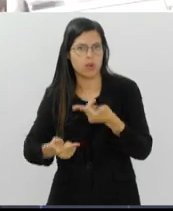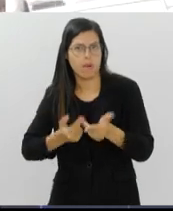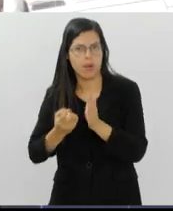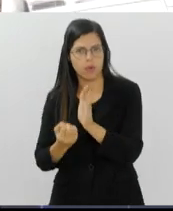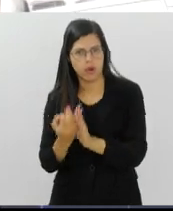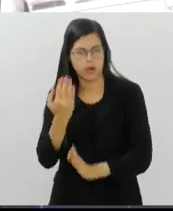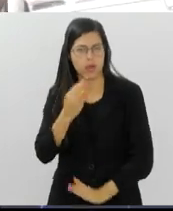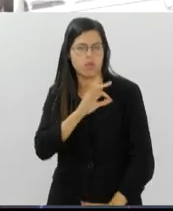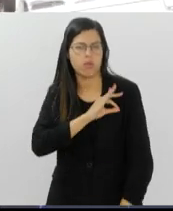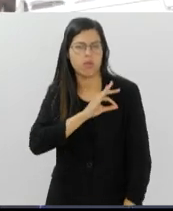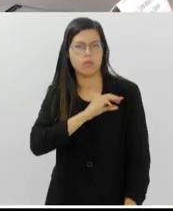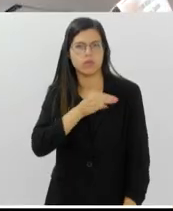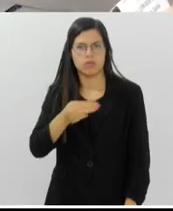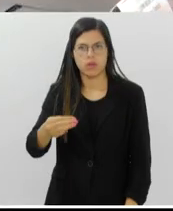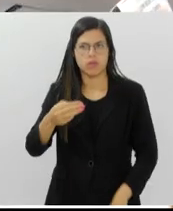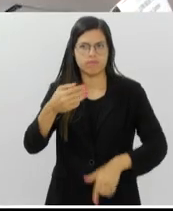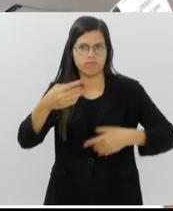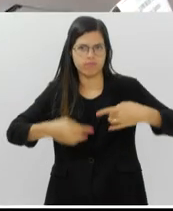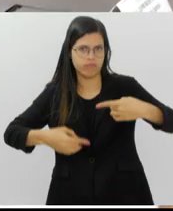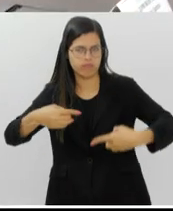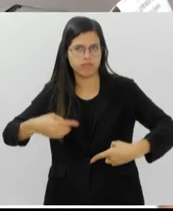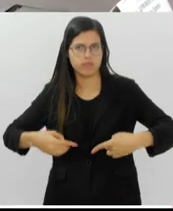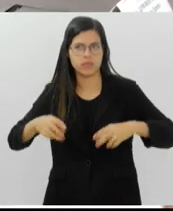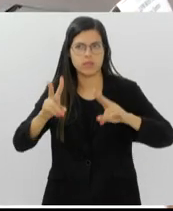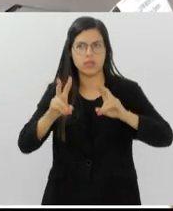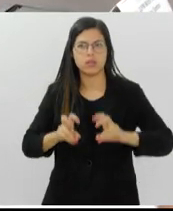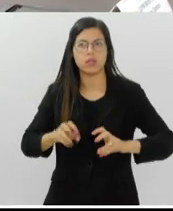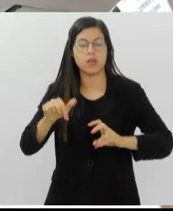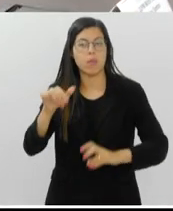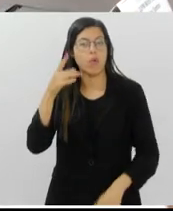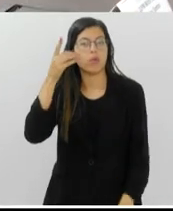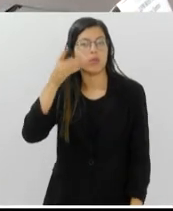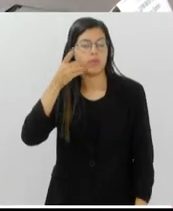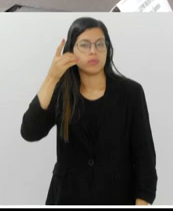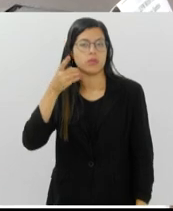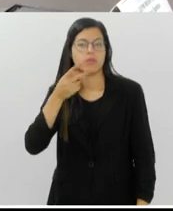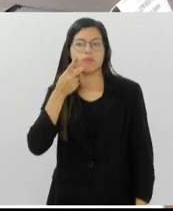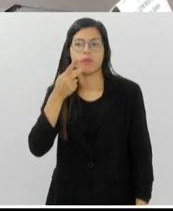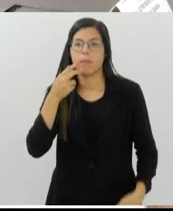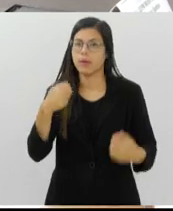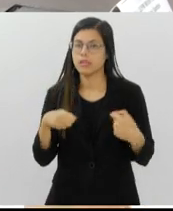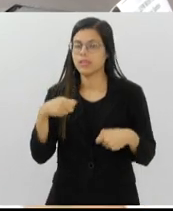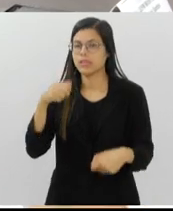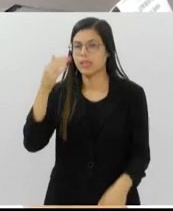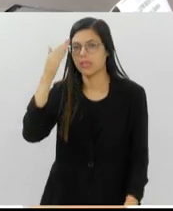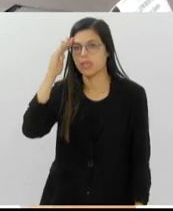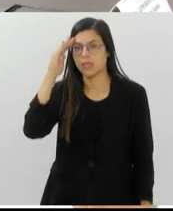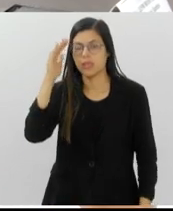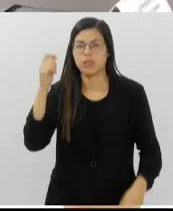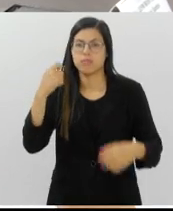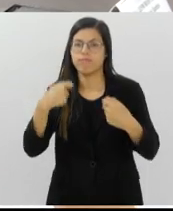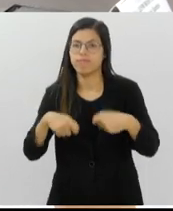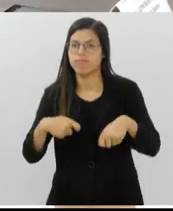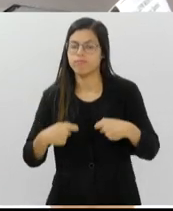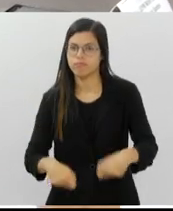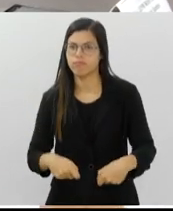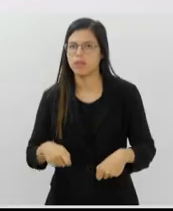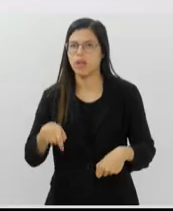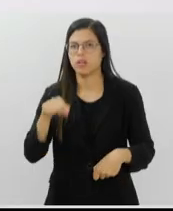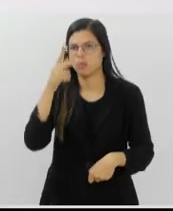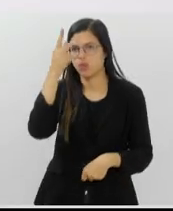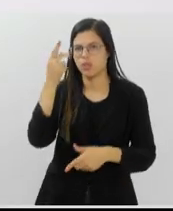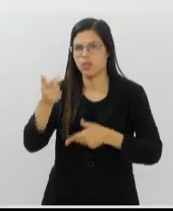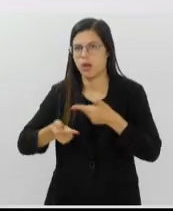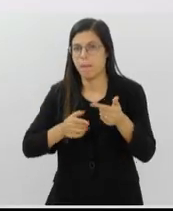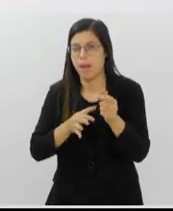Militar para debater o tema. Segundo o parlamentar, é preciso entender as necessidades daqueles que trabalham para garantir a segurança do Estado.